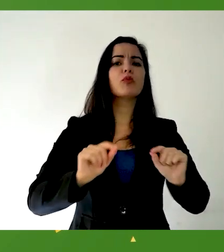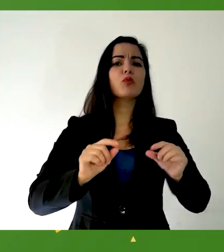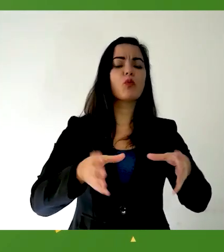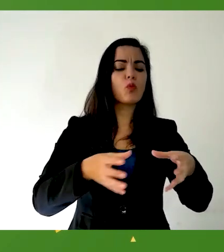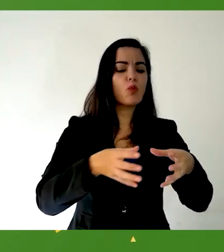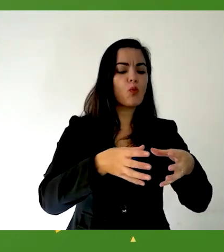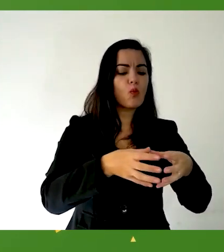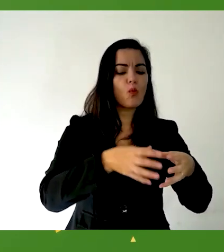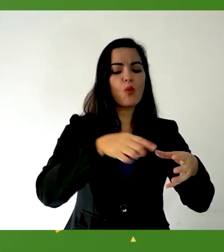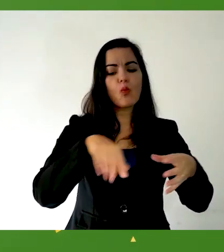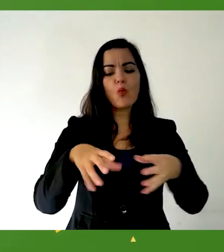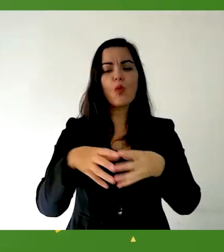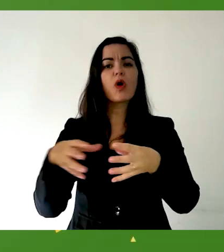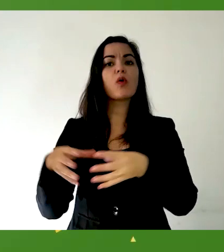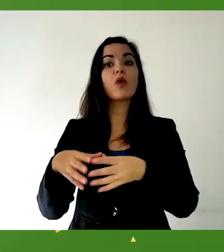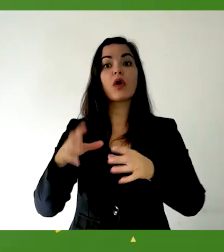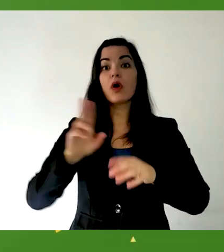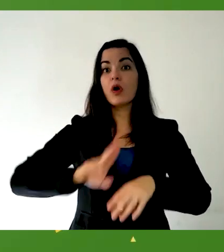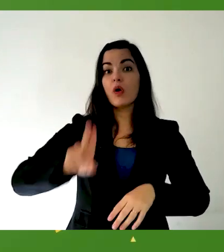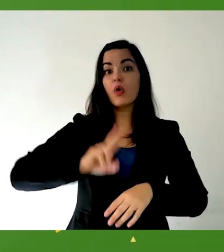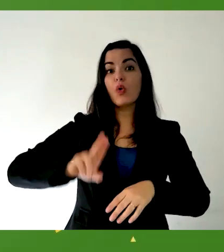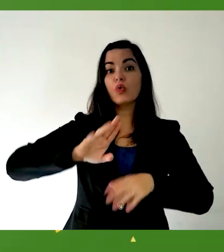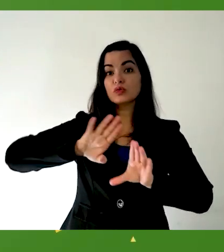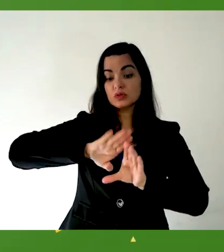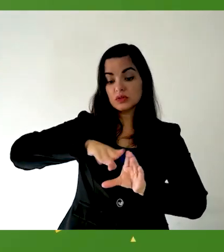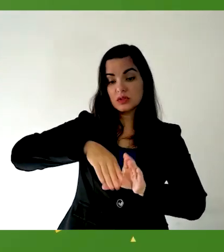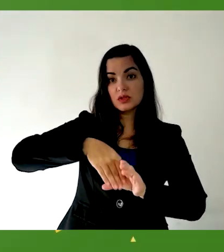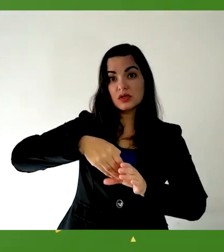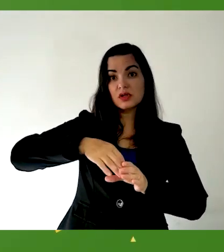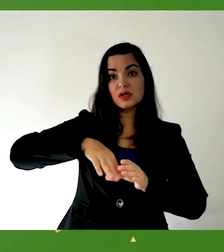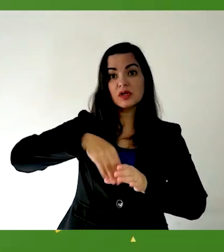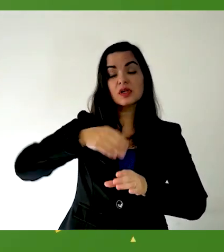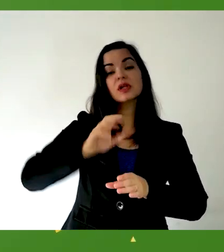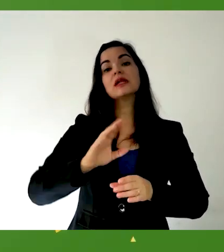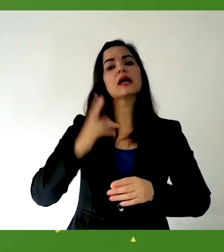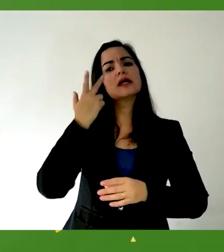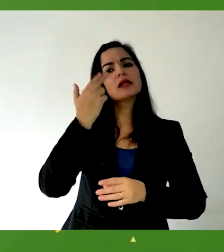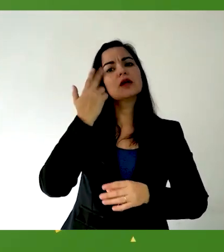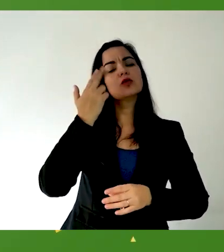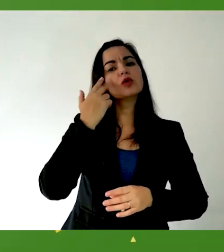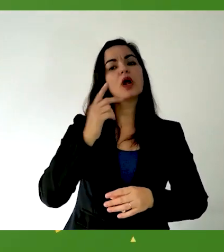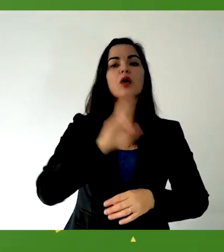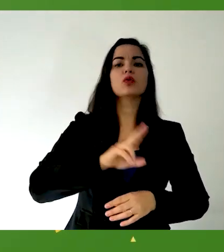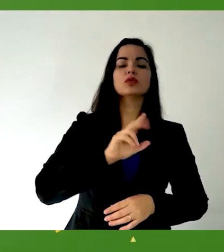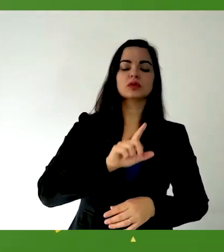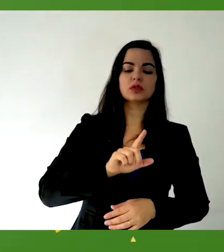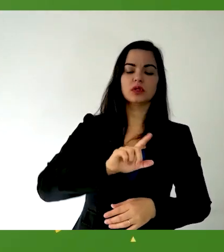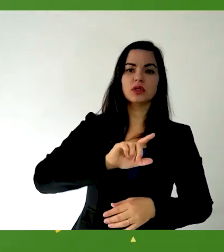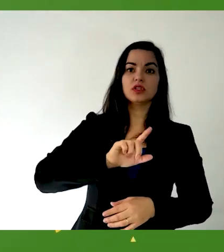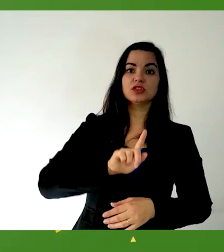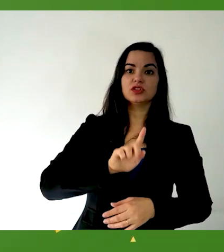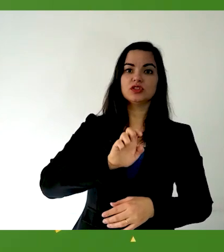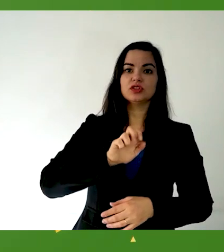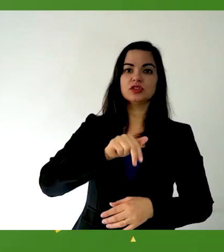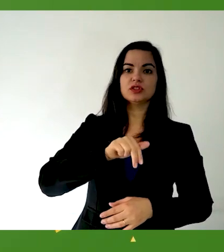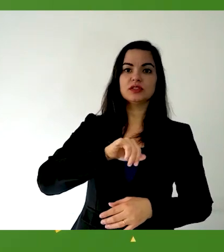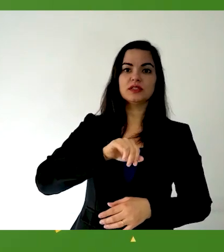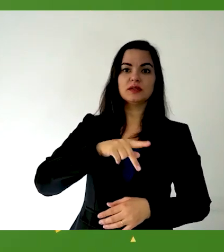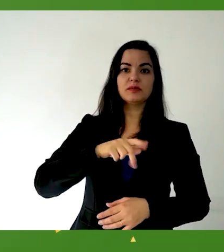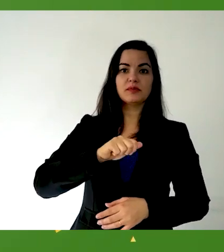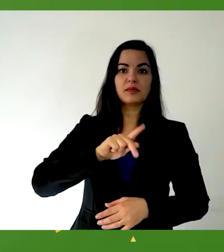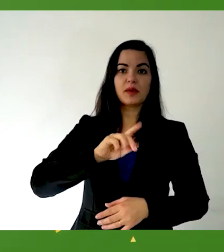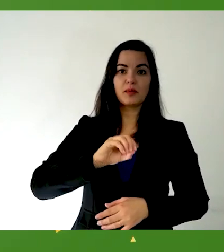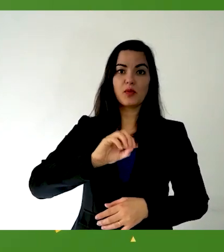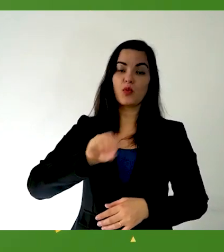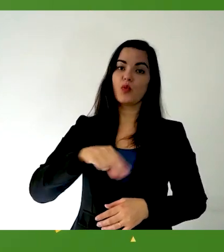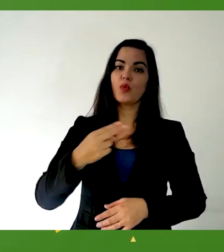pintura do corpo com tintas naturais à base de jenipapo e urucum. Além